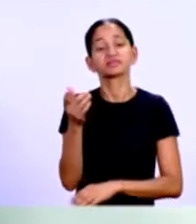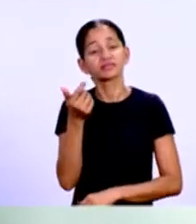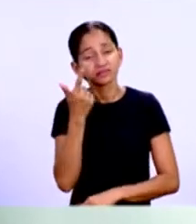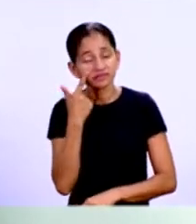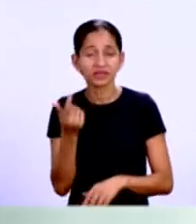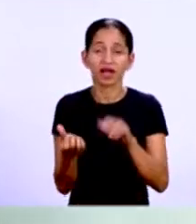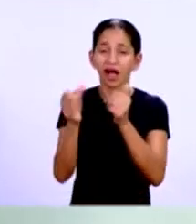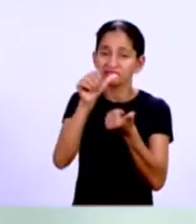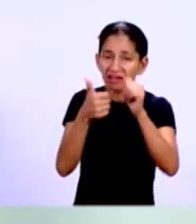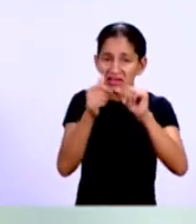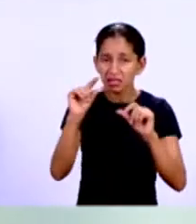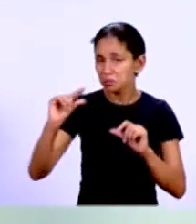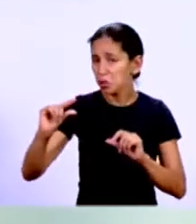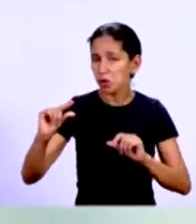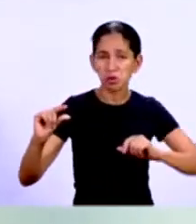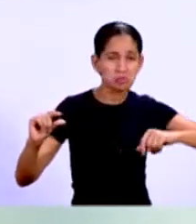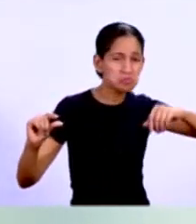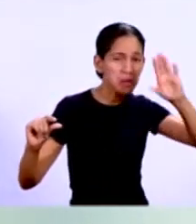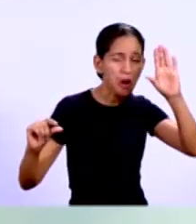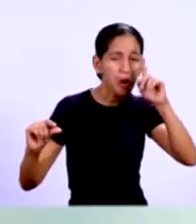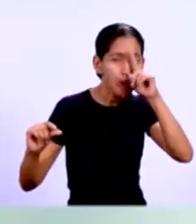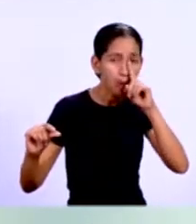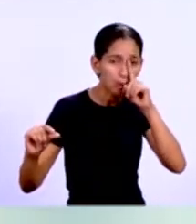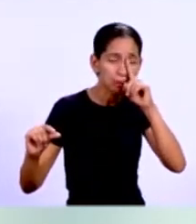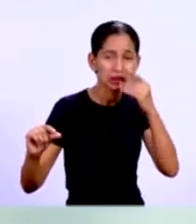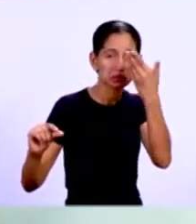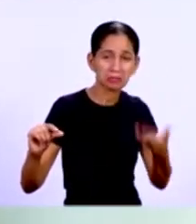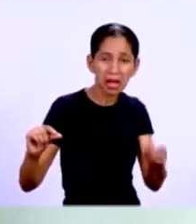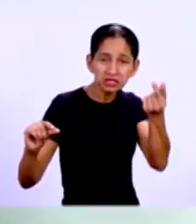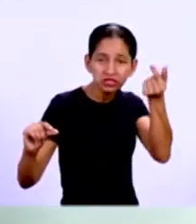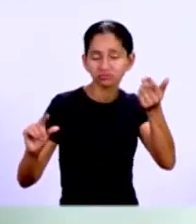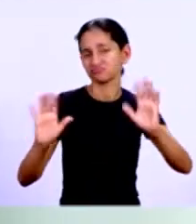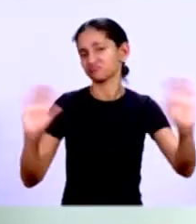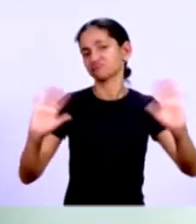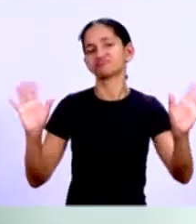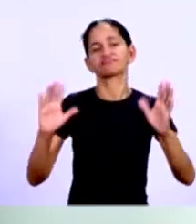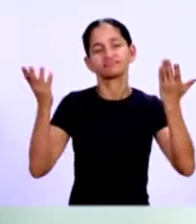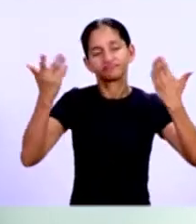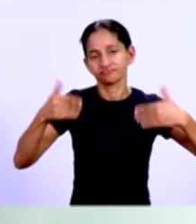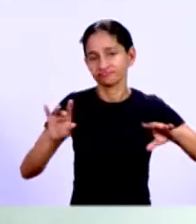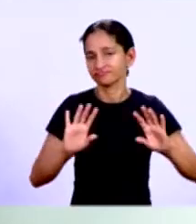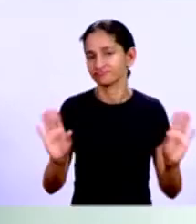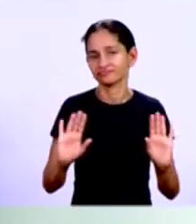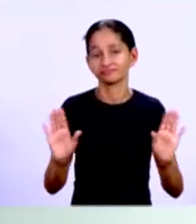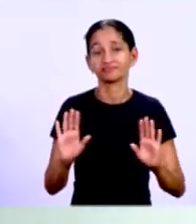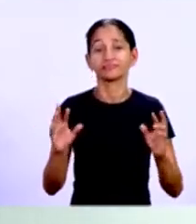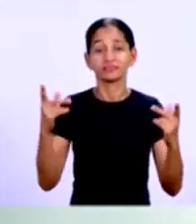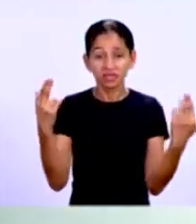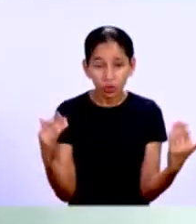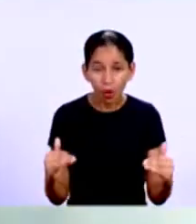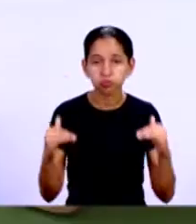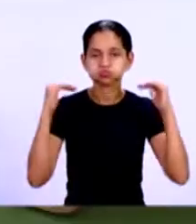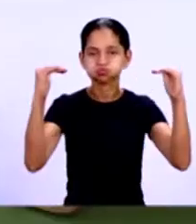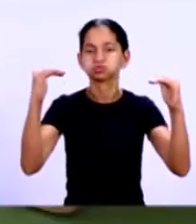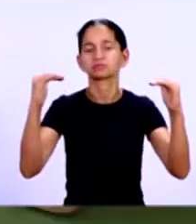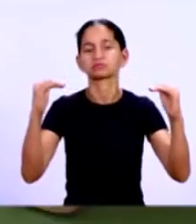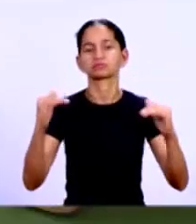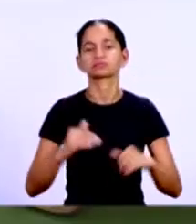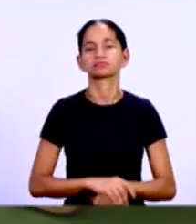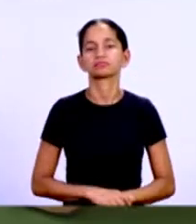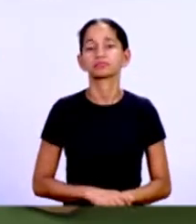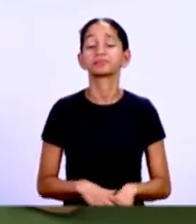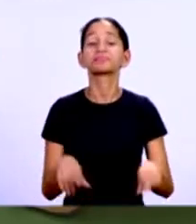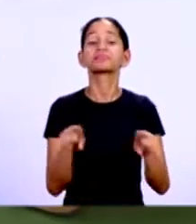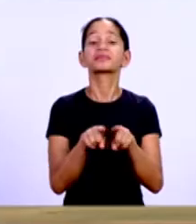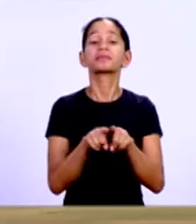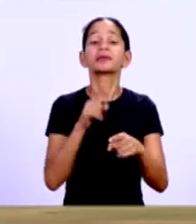financeiramente opções de risco alto, retorno alto, e de risco baixo, retorno baixo. Exatamente, professora. Porque